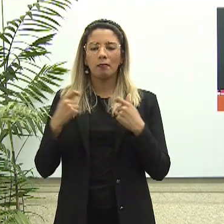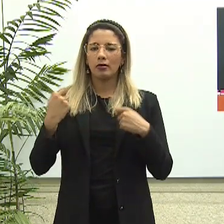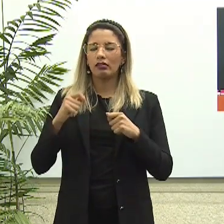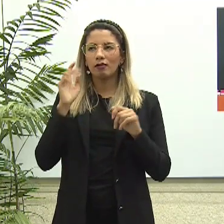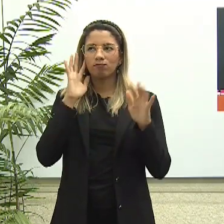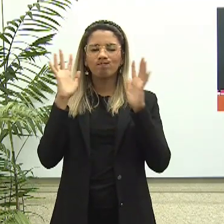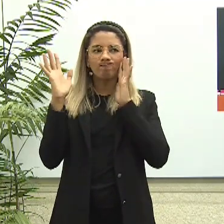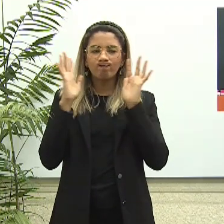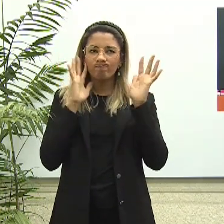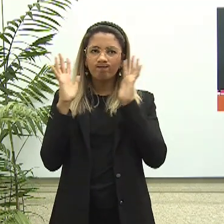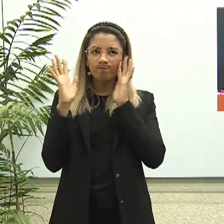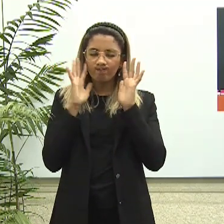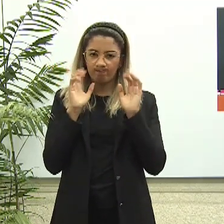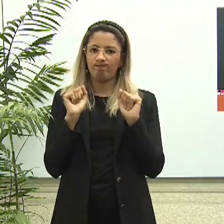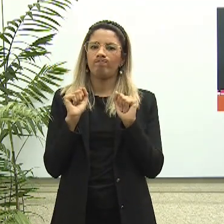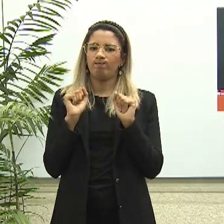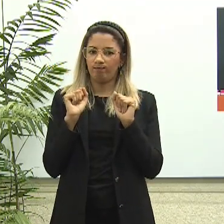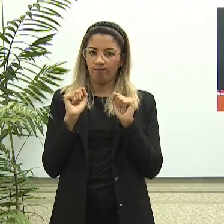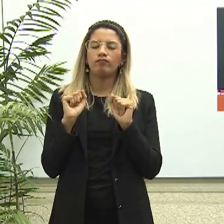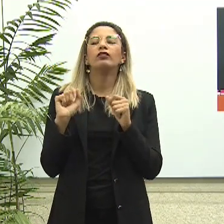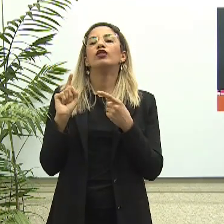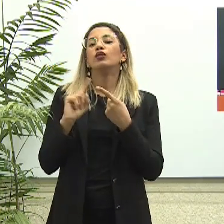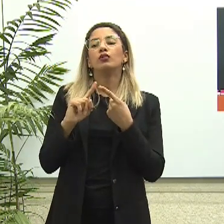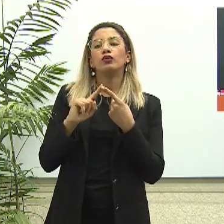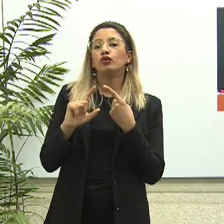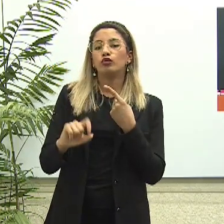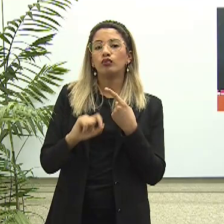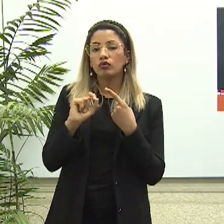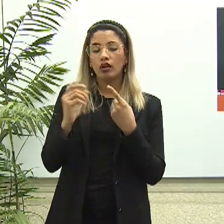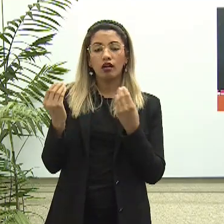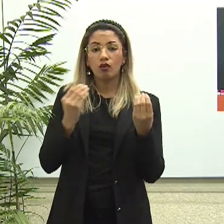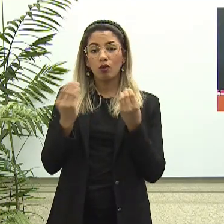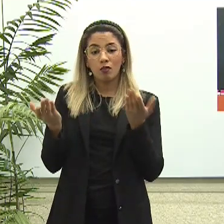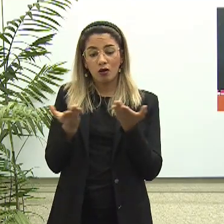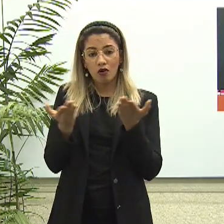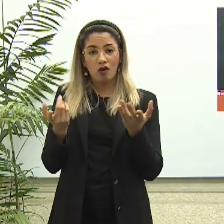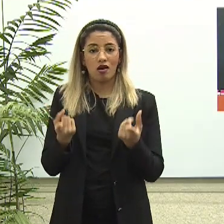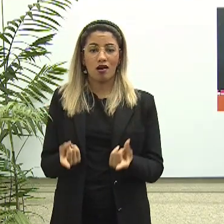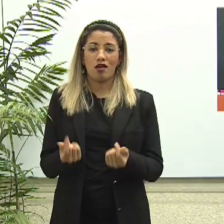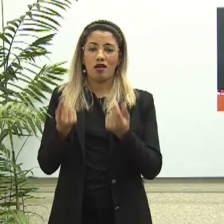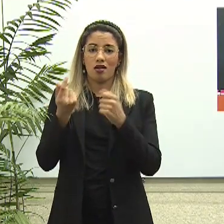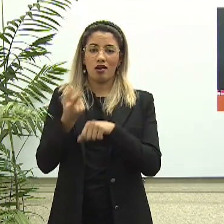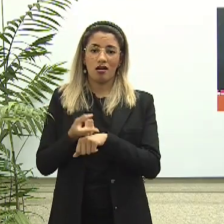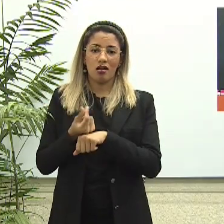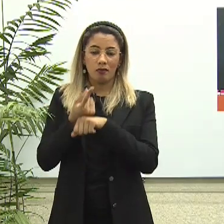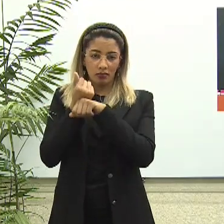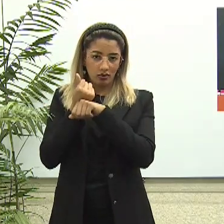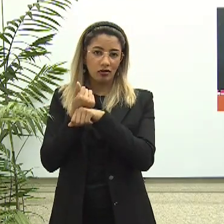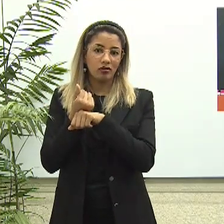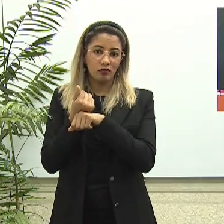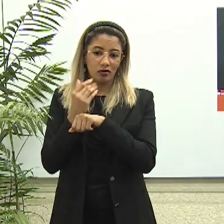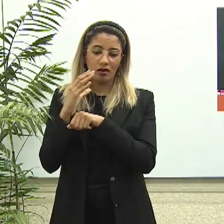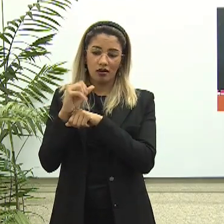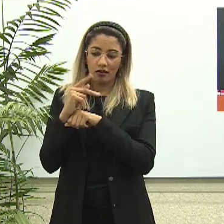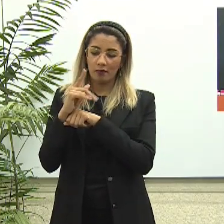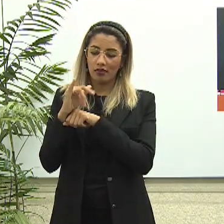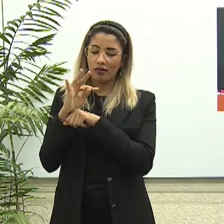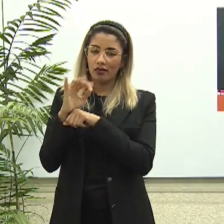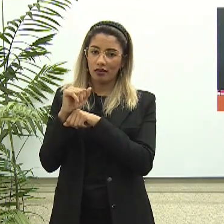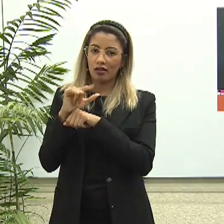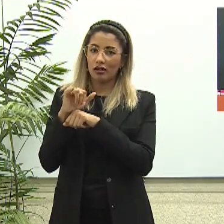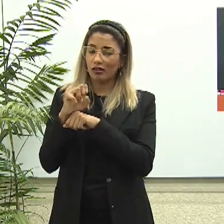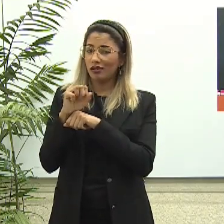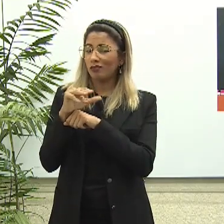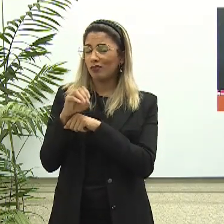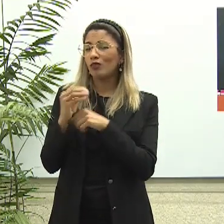questões que estão abertas né uma delas tem a ver com a dinâmica atual do capitalismo a gente não dá para desconectar esse debate